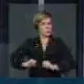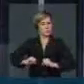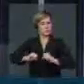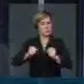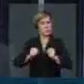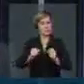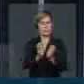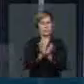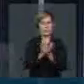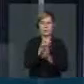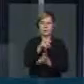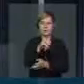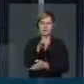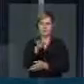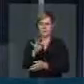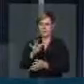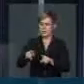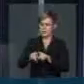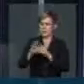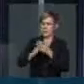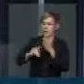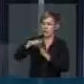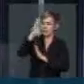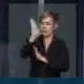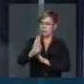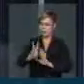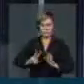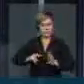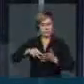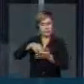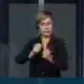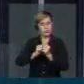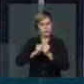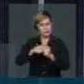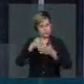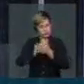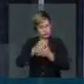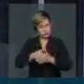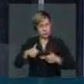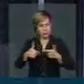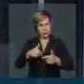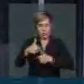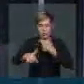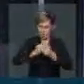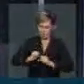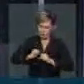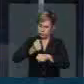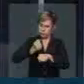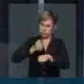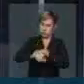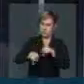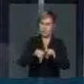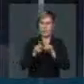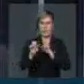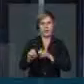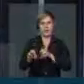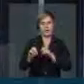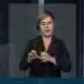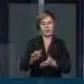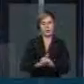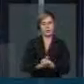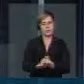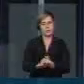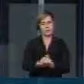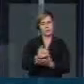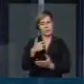dedicado para todo o Brasil para manter essa bandeira erguida, que é a bandeira do trabalhismo e a bandeira da educação. Gostaria de